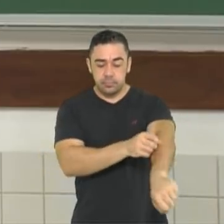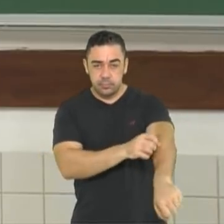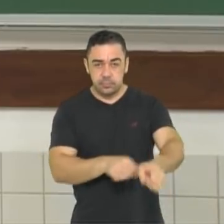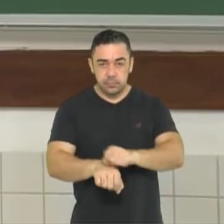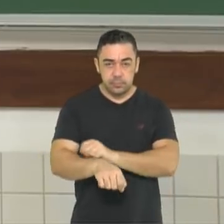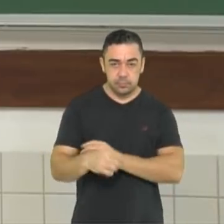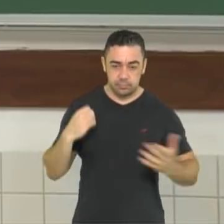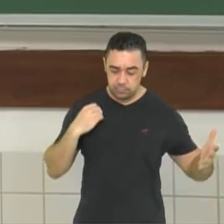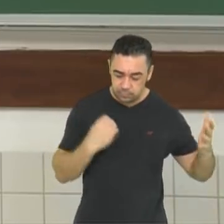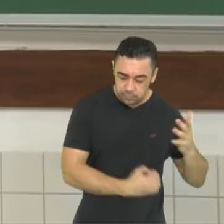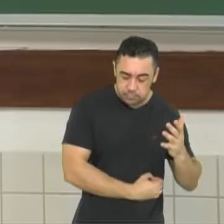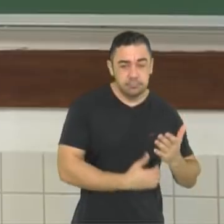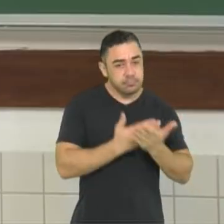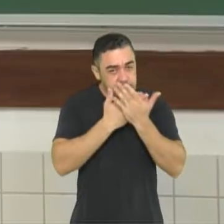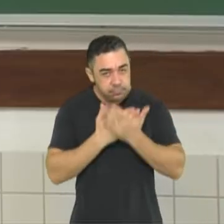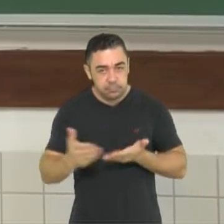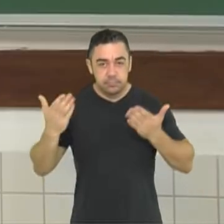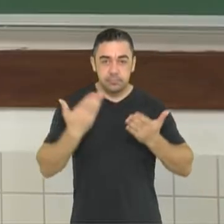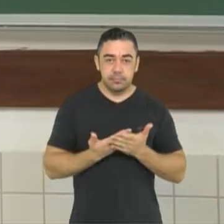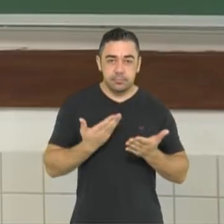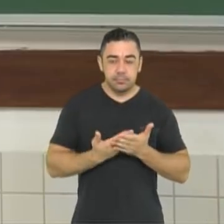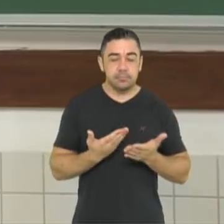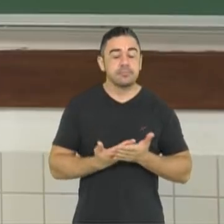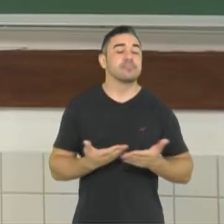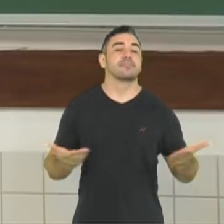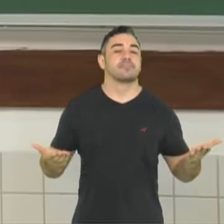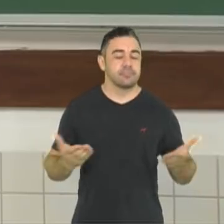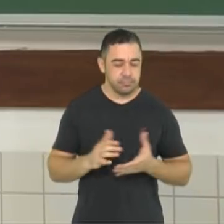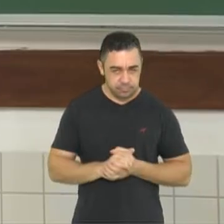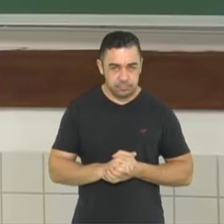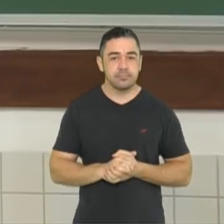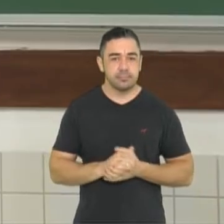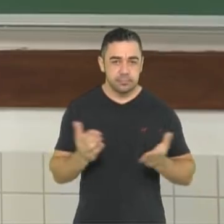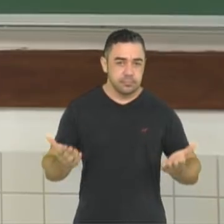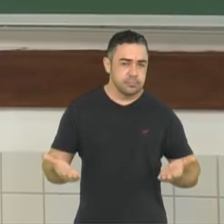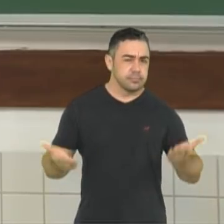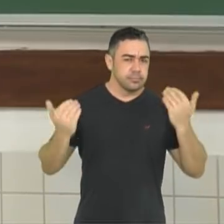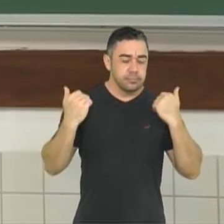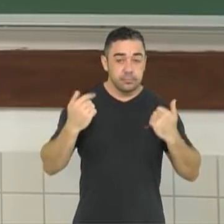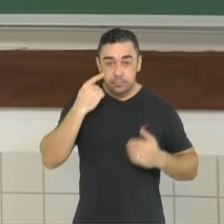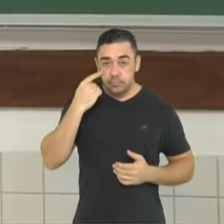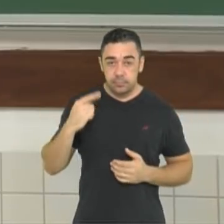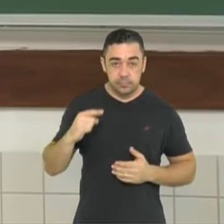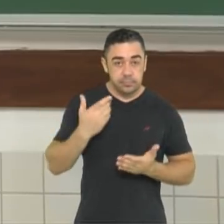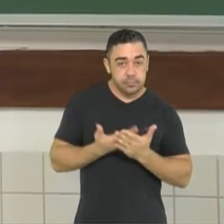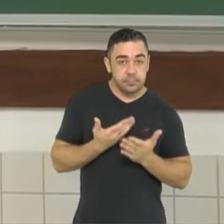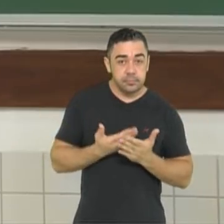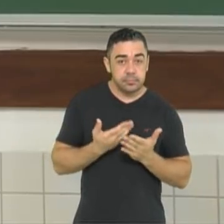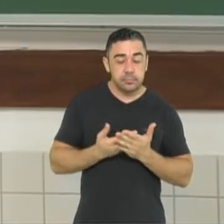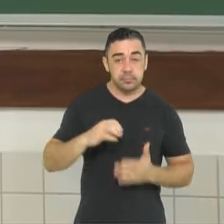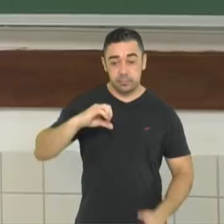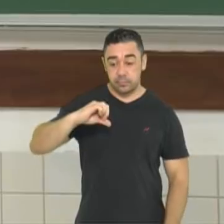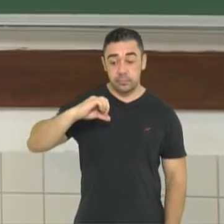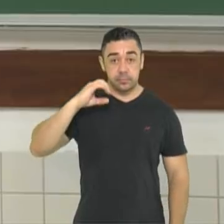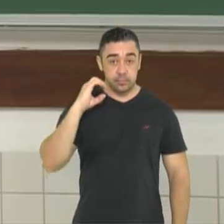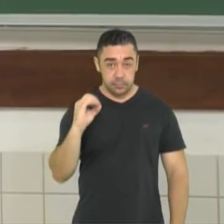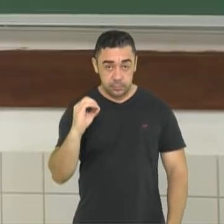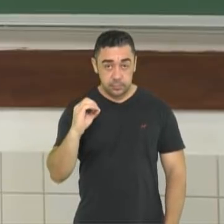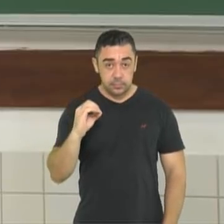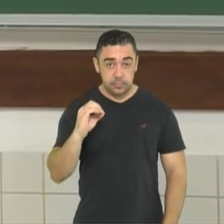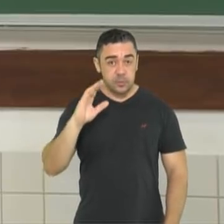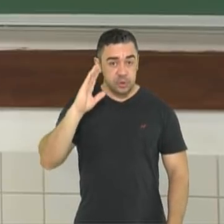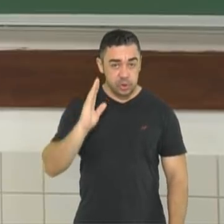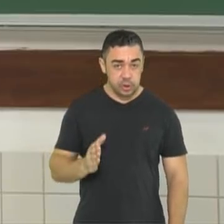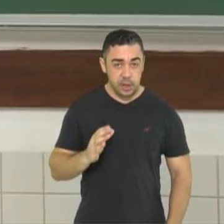mangas, apertem o cinto, segure-se na poltrona. Embarque nessa, galerinha, vamos para a nossa próxima aula, aula 90. Agora já é